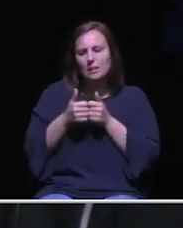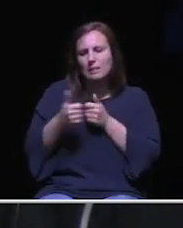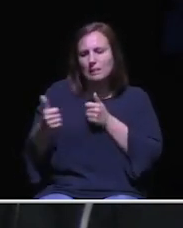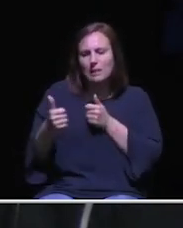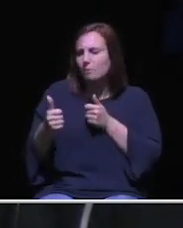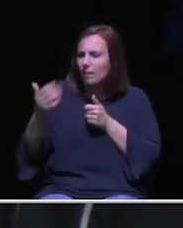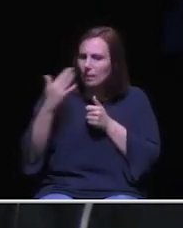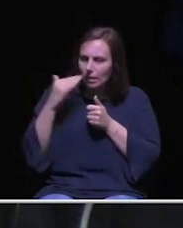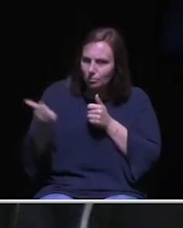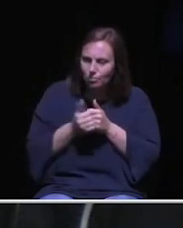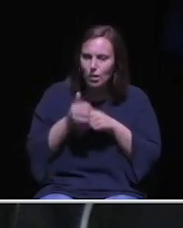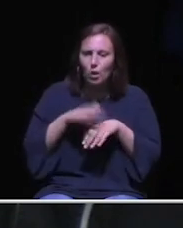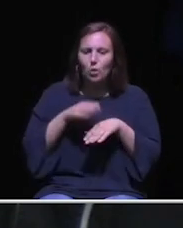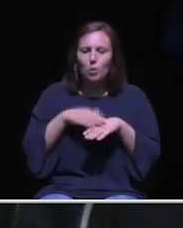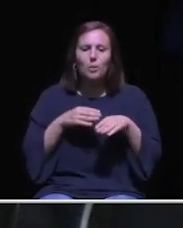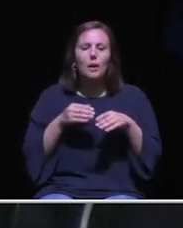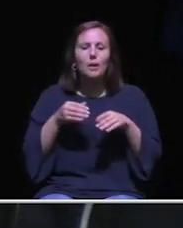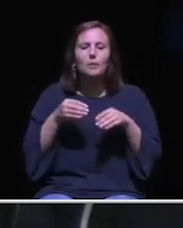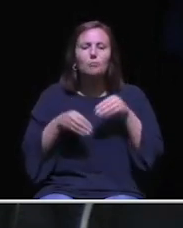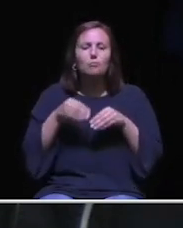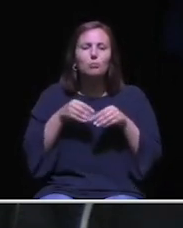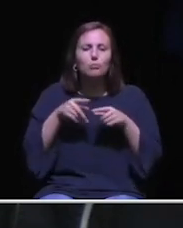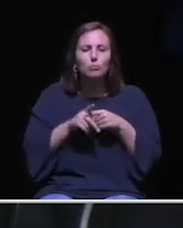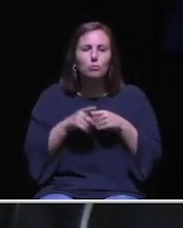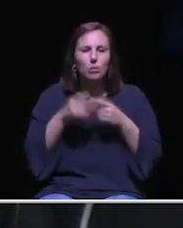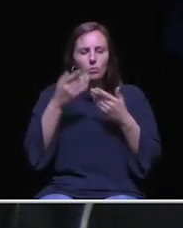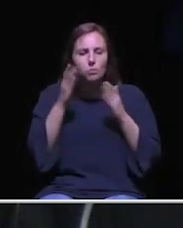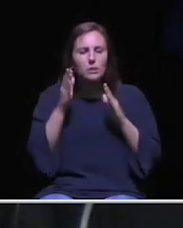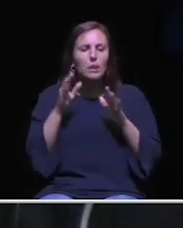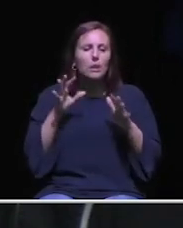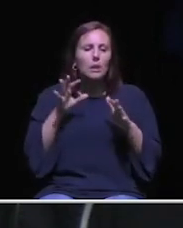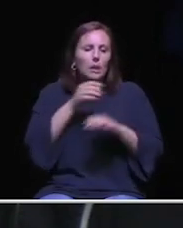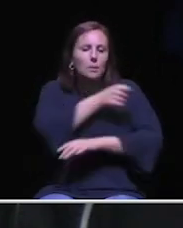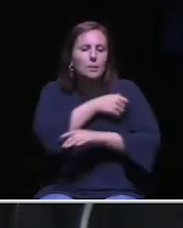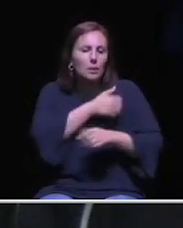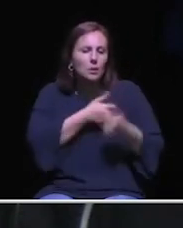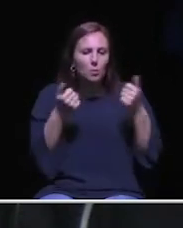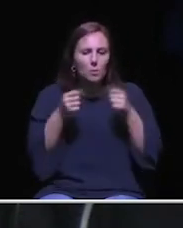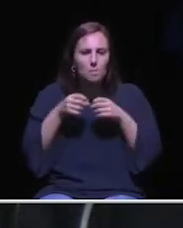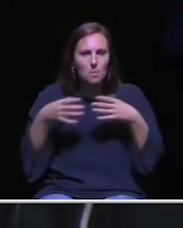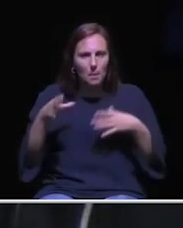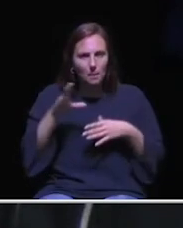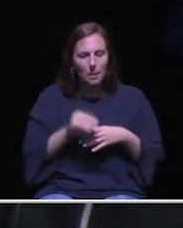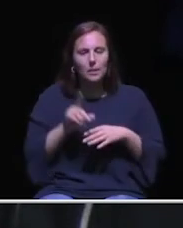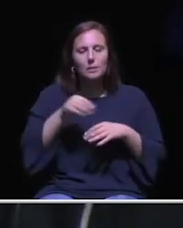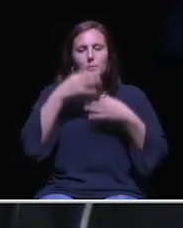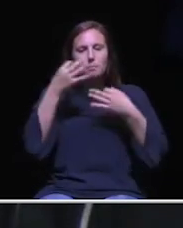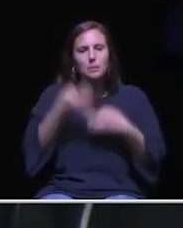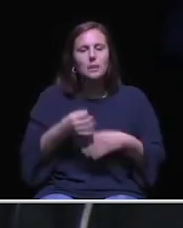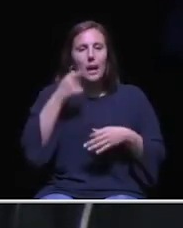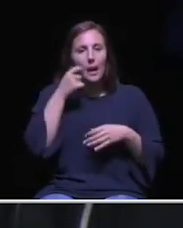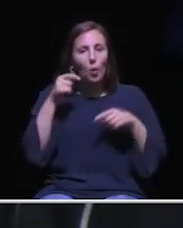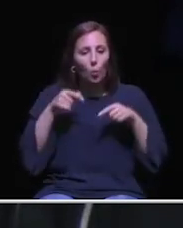que os órgãos autárquicos em Lisboa sejam cada vez mais diversos e representativos da cidade de Lisboa. E sobretudo garantir que aqueles